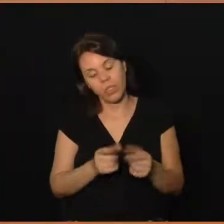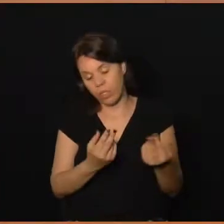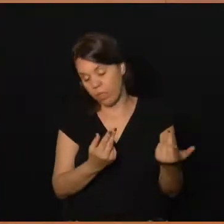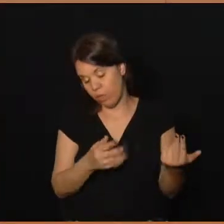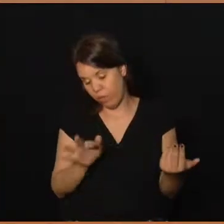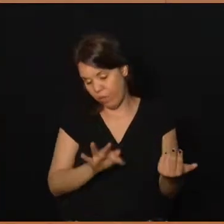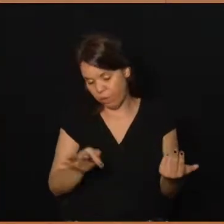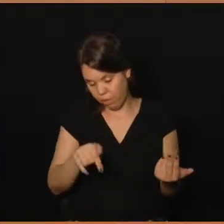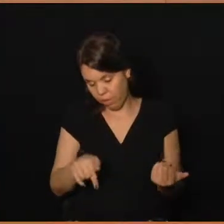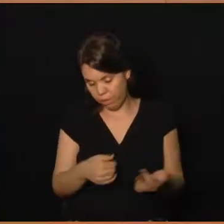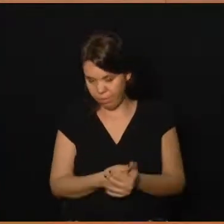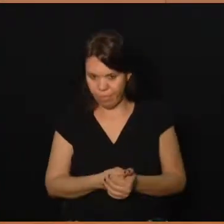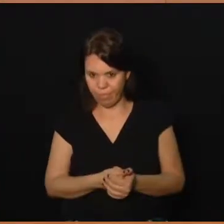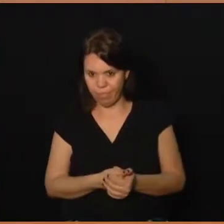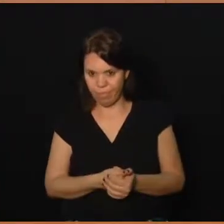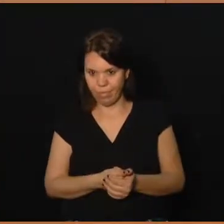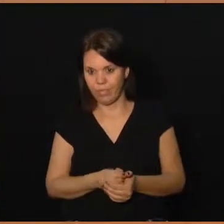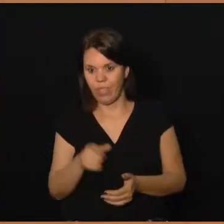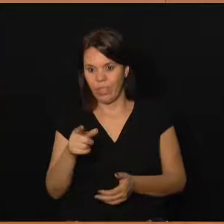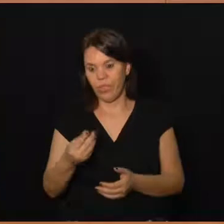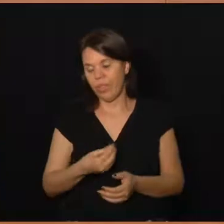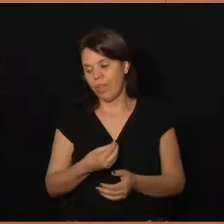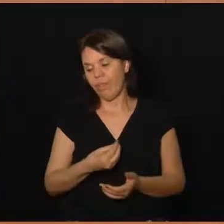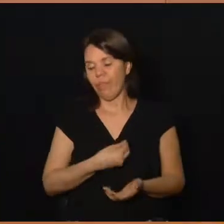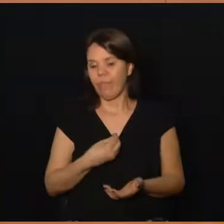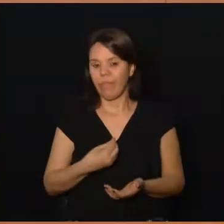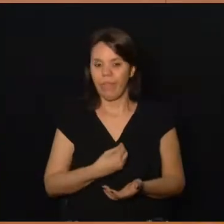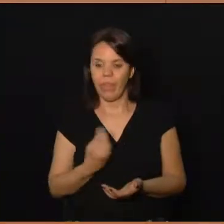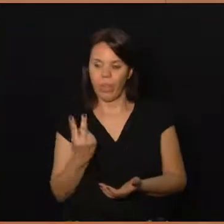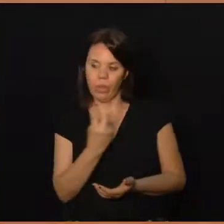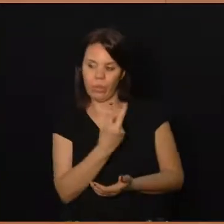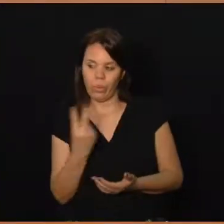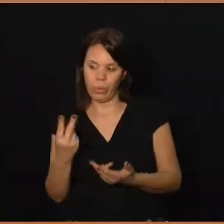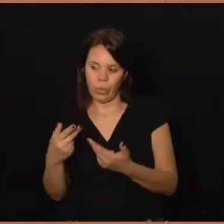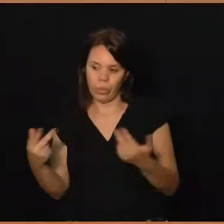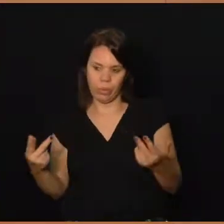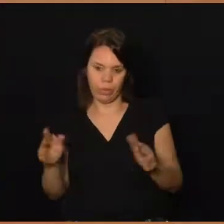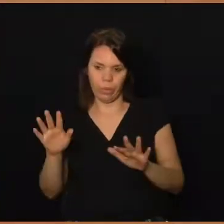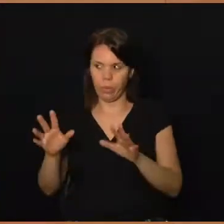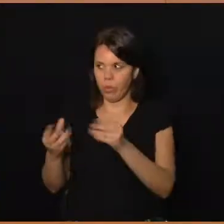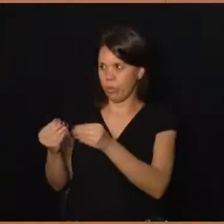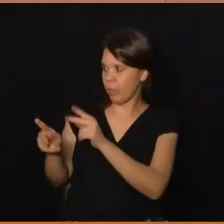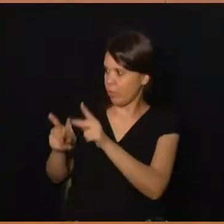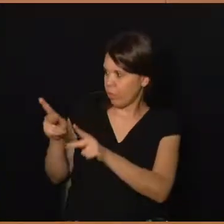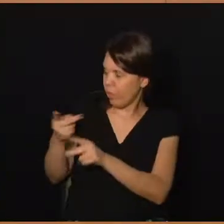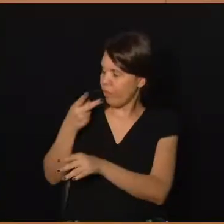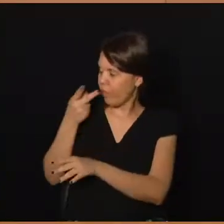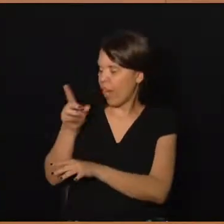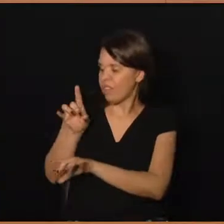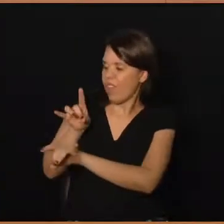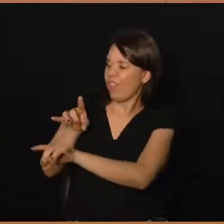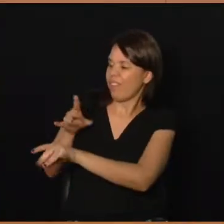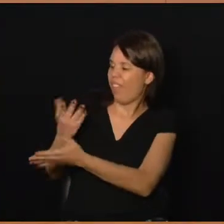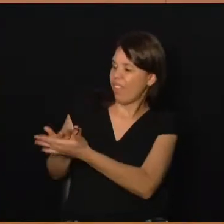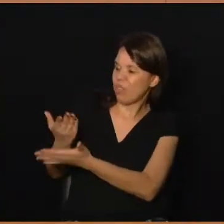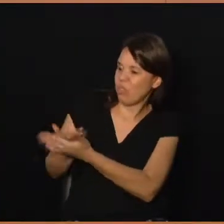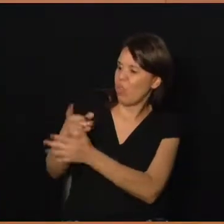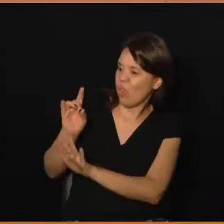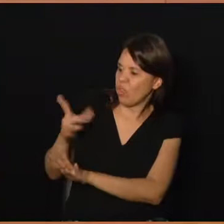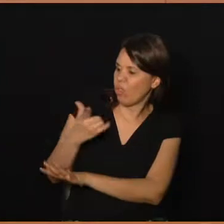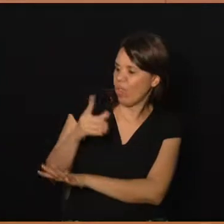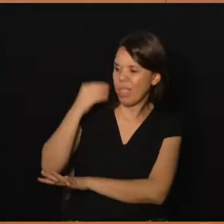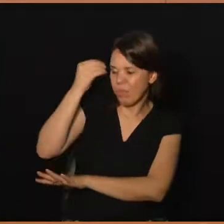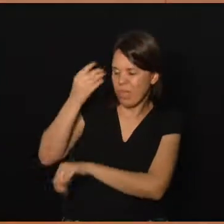faculdade, né? Você viveu os dois lados. Tem muita gente que fala mais a parte técnica, né? Estudou, tal, que